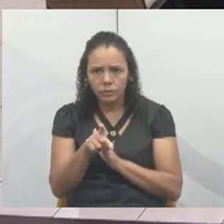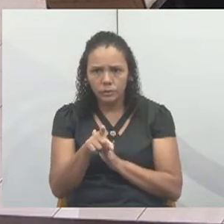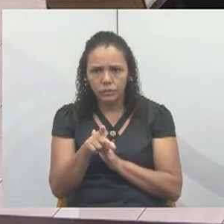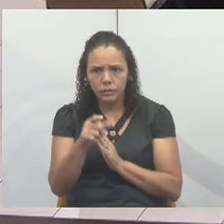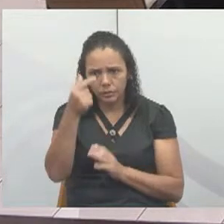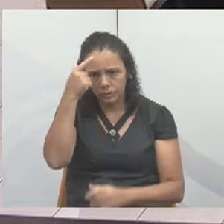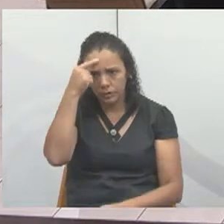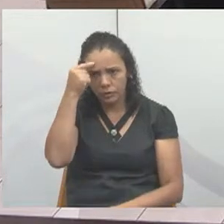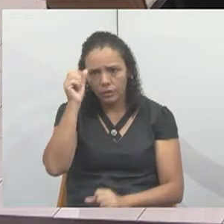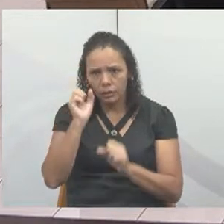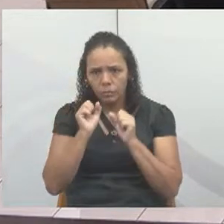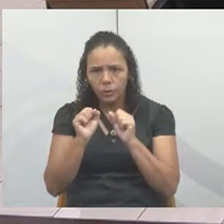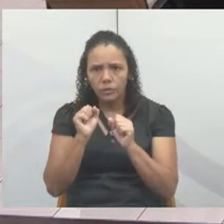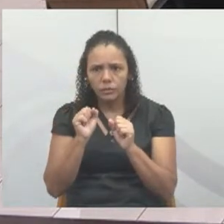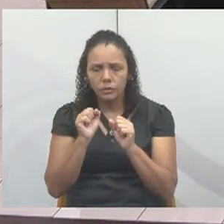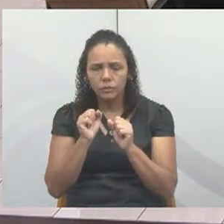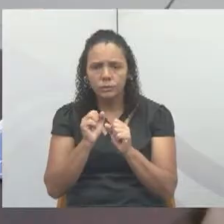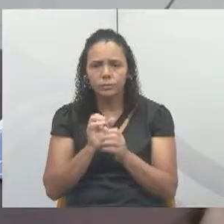esporte? Só do esporte, depois eu volto.